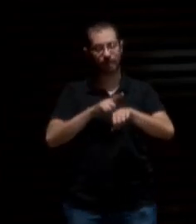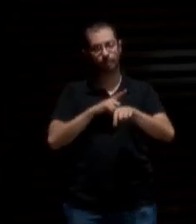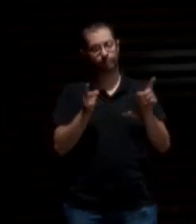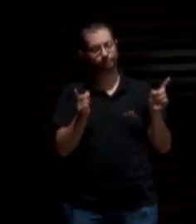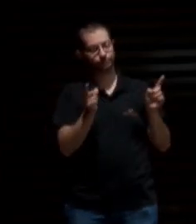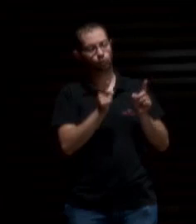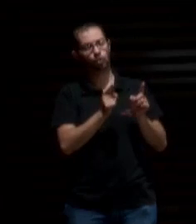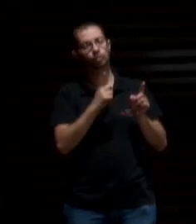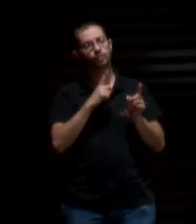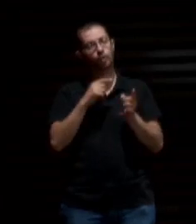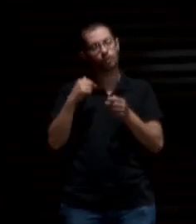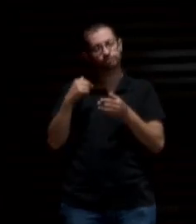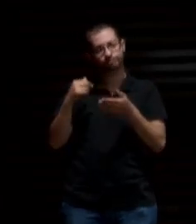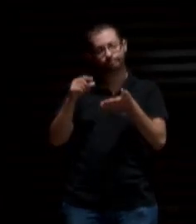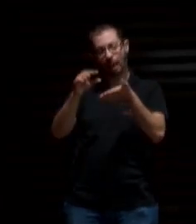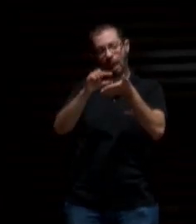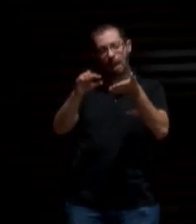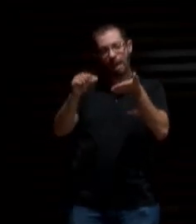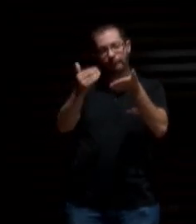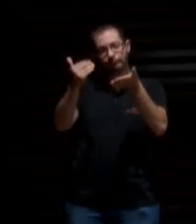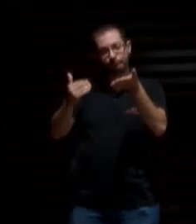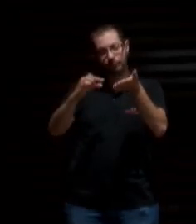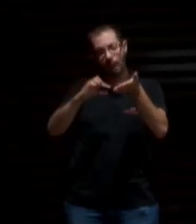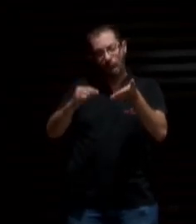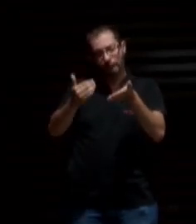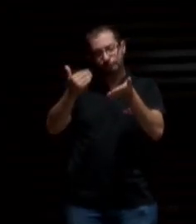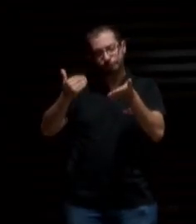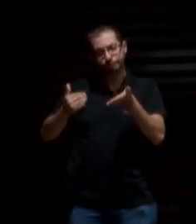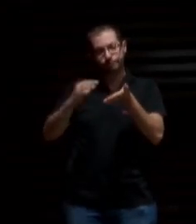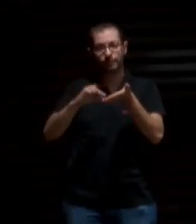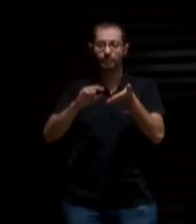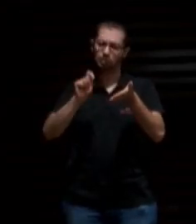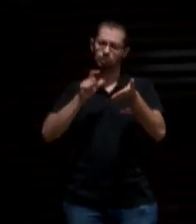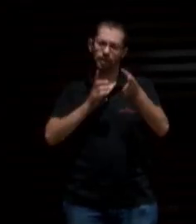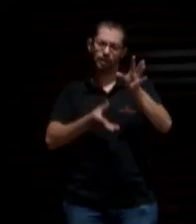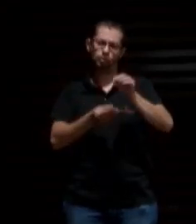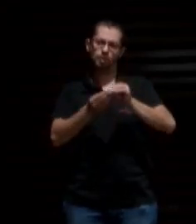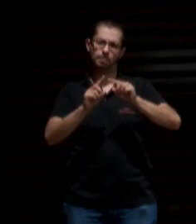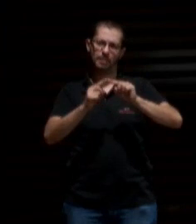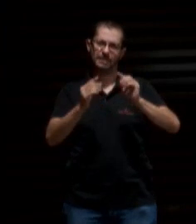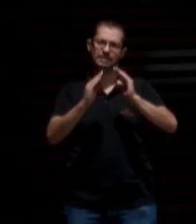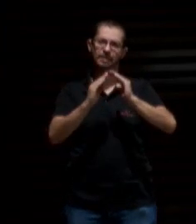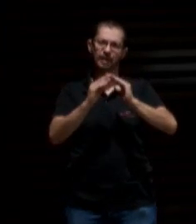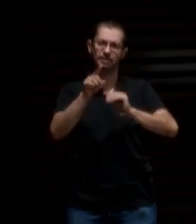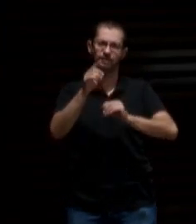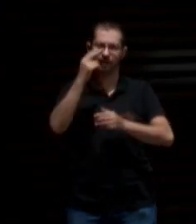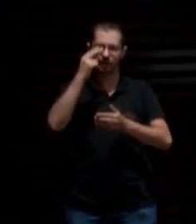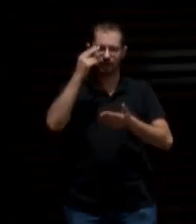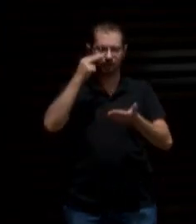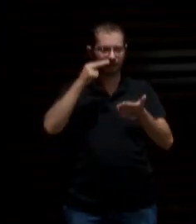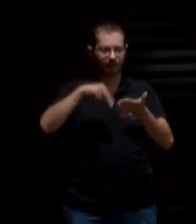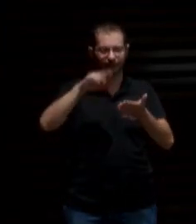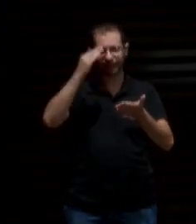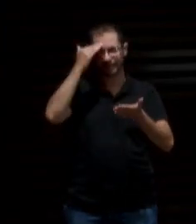eu vou pular, vou lendo de pontos específicos para a gente conseguir resumir. Mas o irmão pode ler em casa e vai entender claramente o que está ensinando